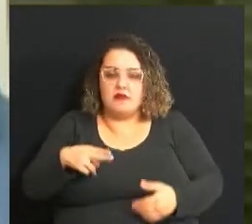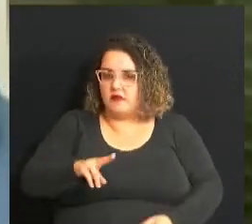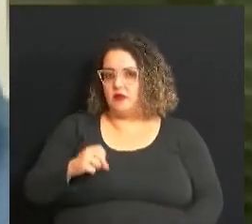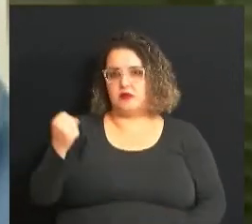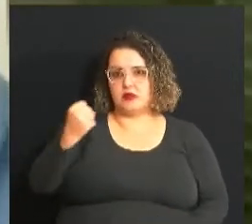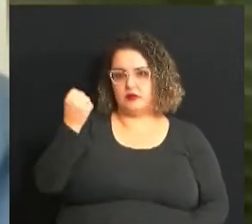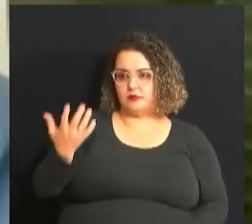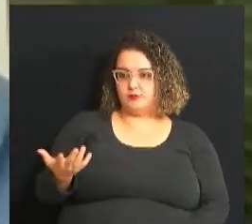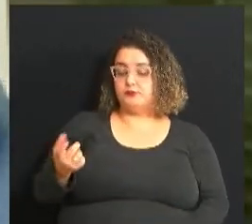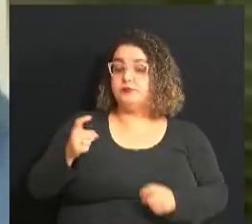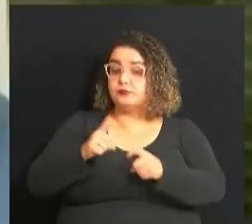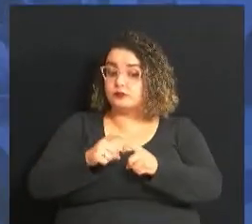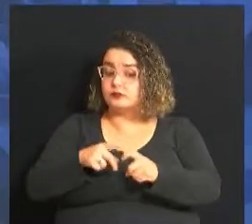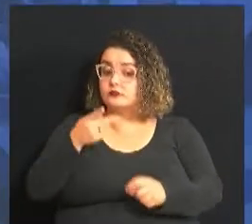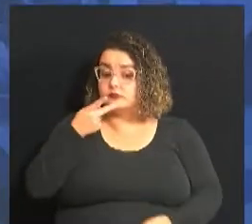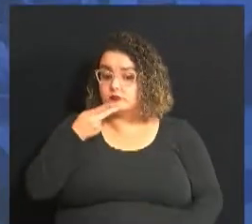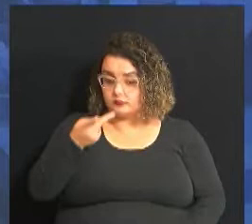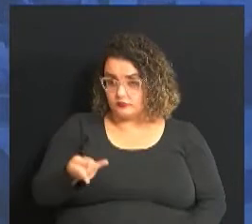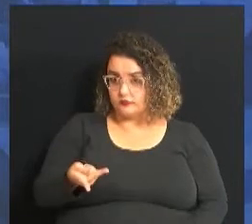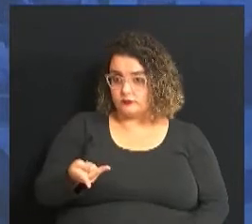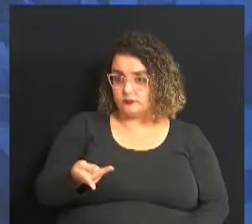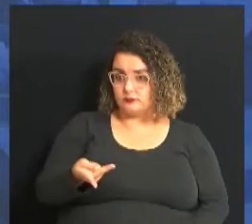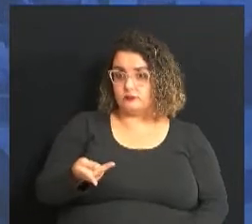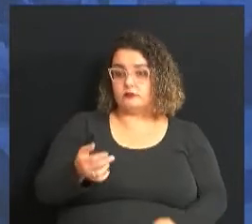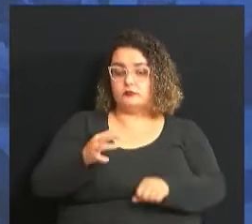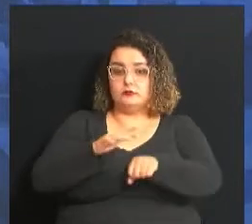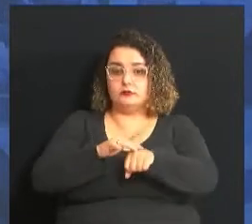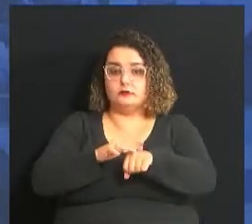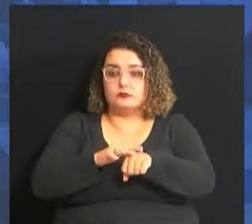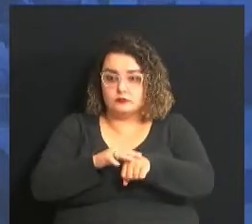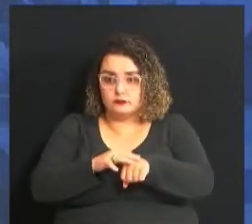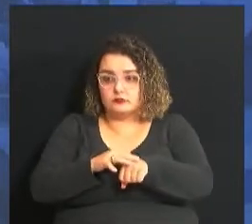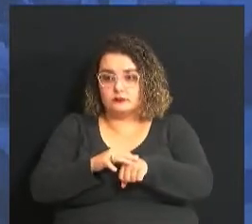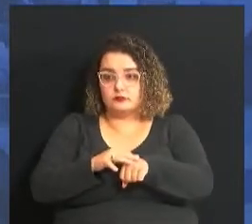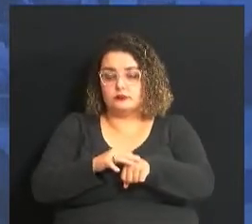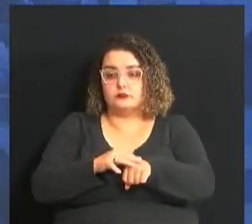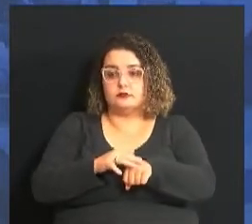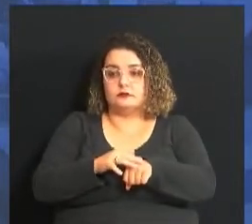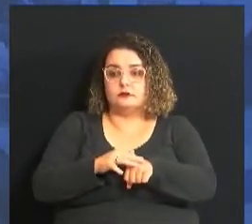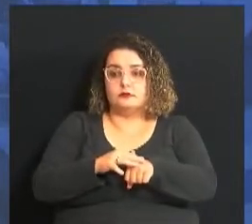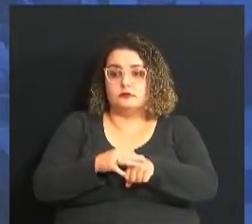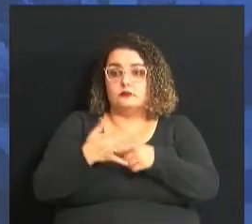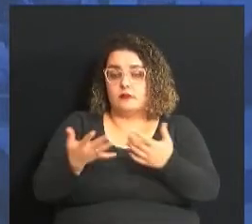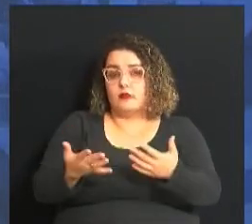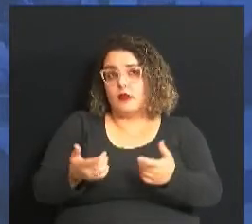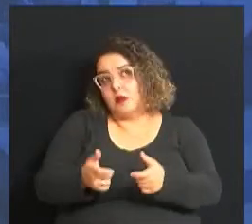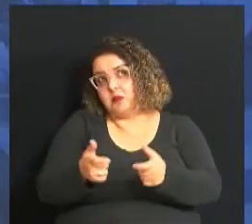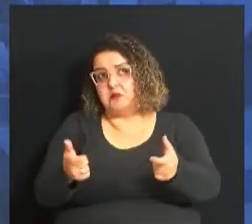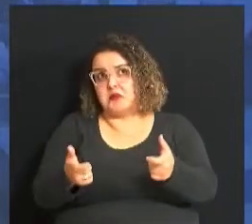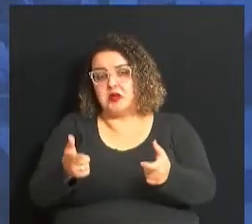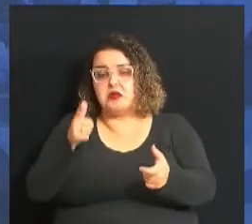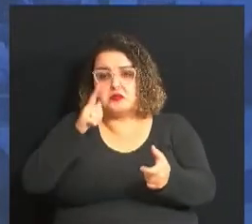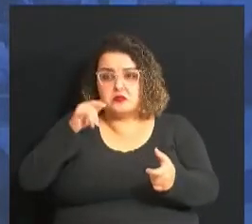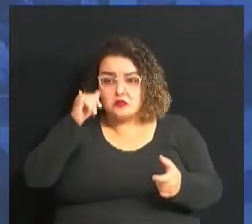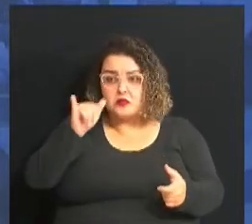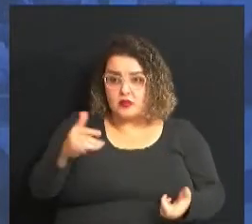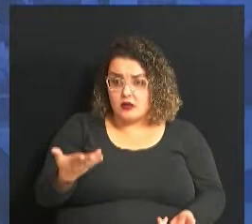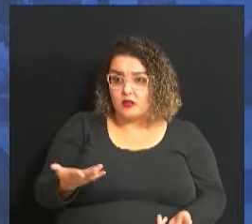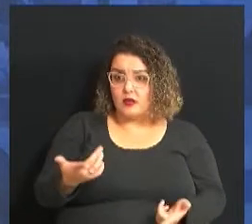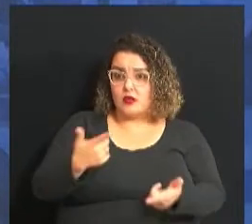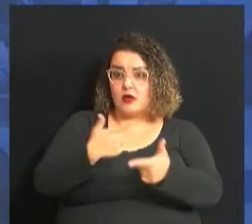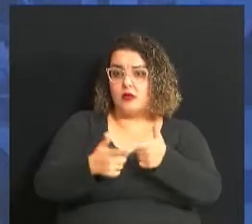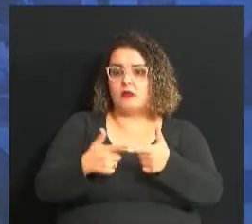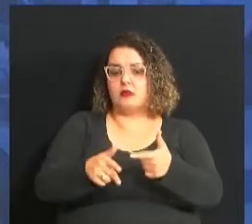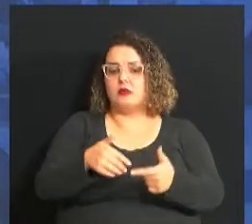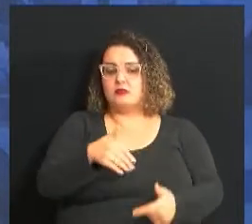Doutora, a gente citou aqui algumas doenças. O que chama a atenção é que muitas dá para prevenir. O problema é esse, que o homem vai deixando